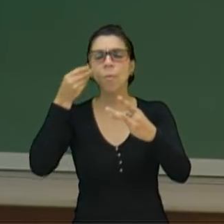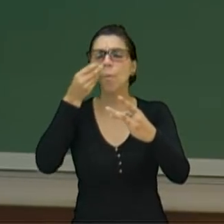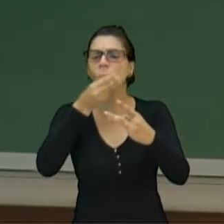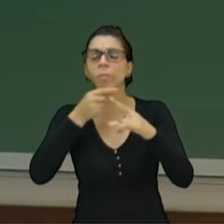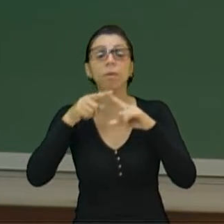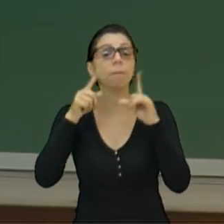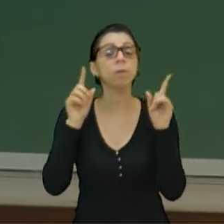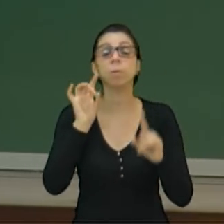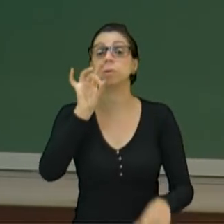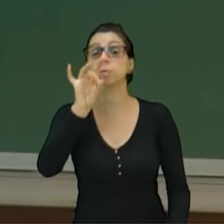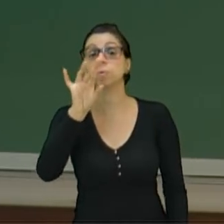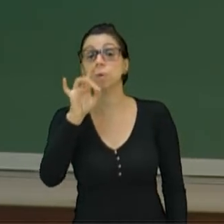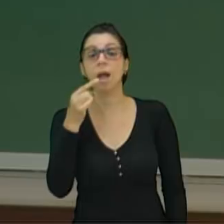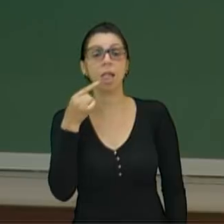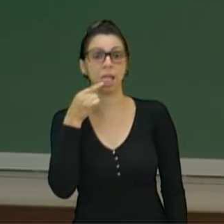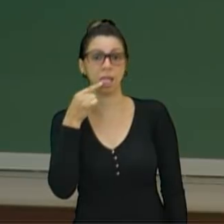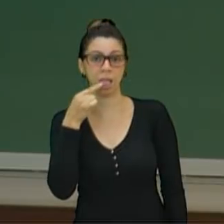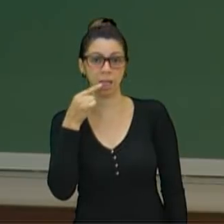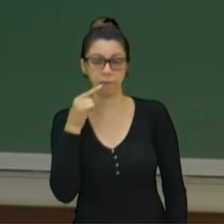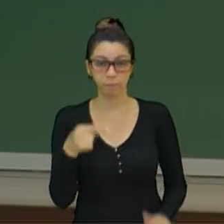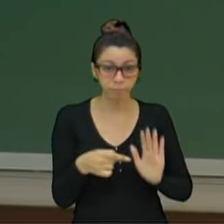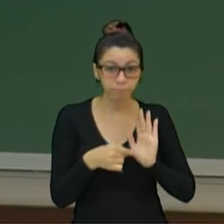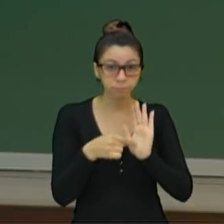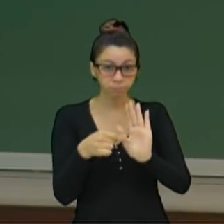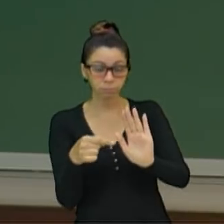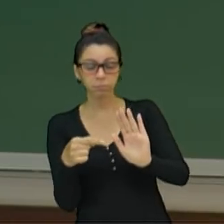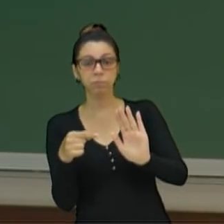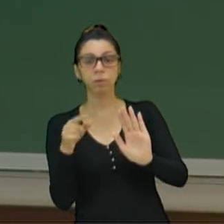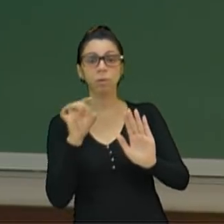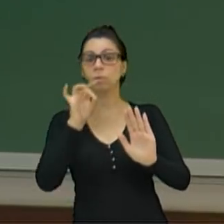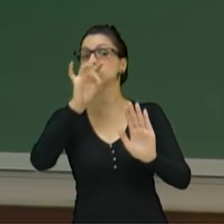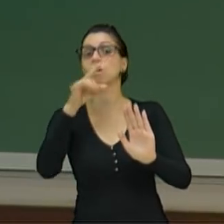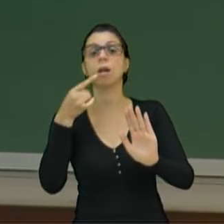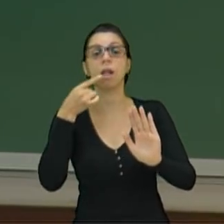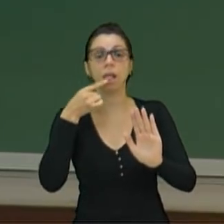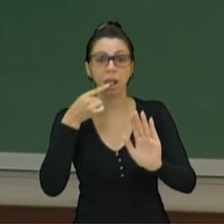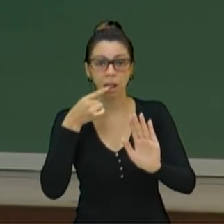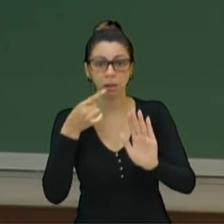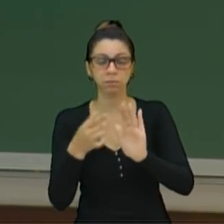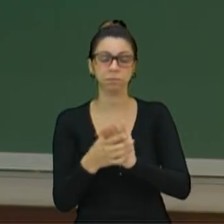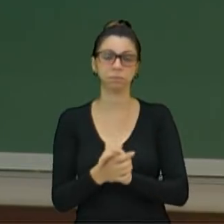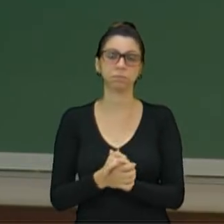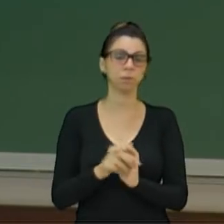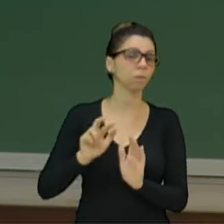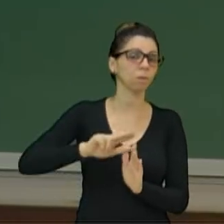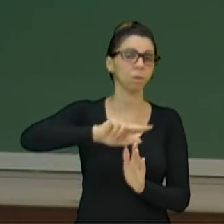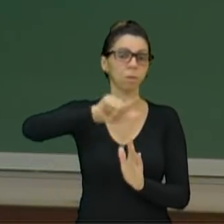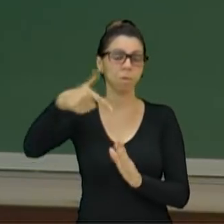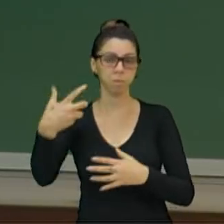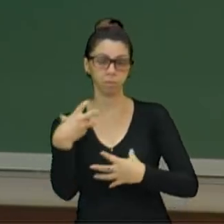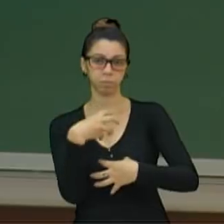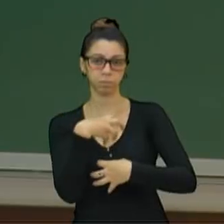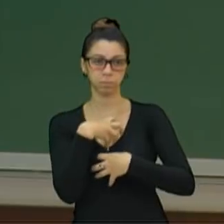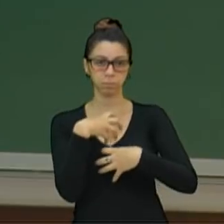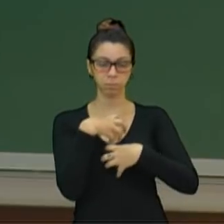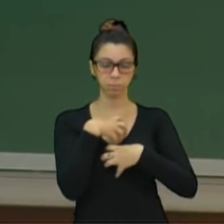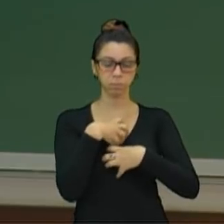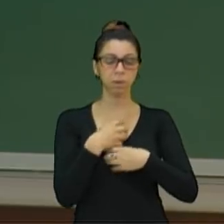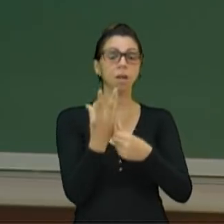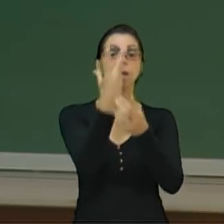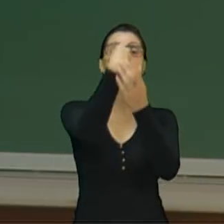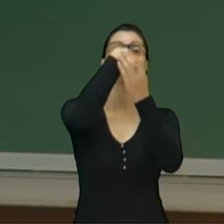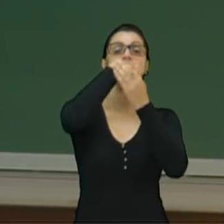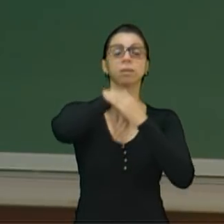Mas não é só na língua. Eu vou mostrar para vocês na aula de hoje que não é só a língua. Outras regiões internas à